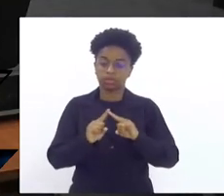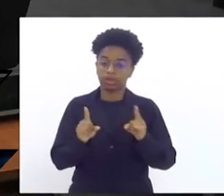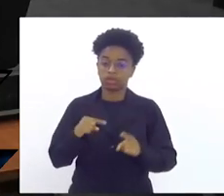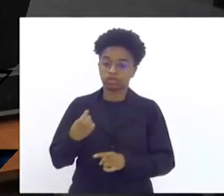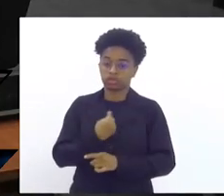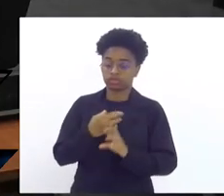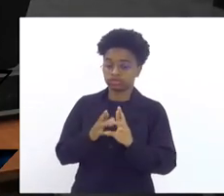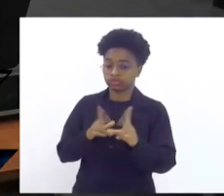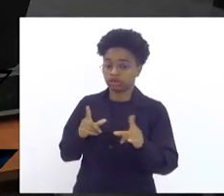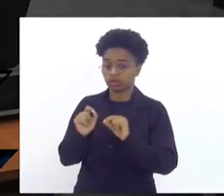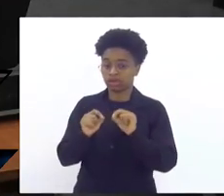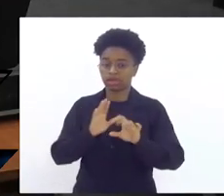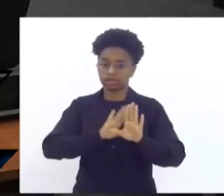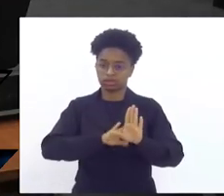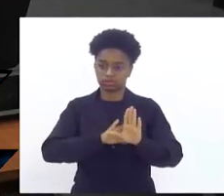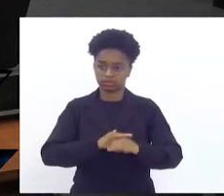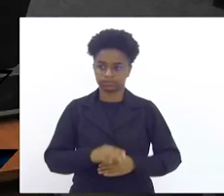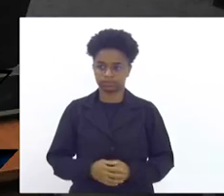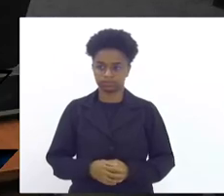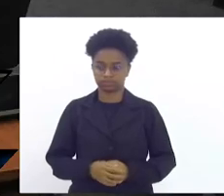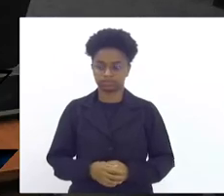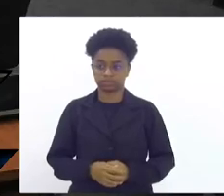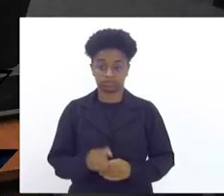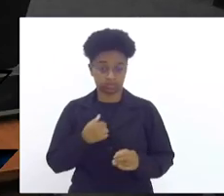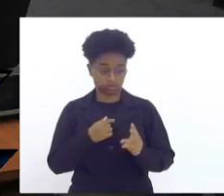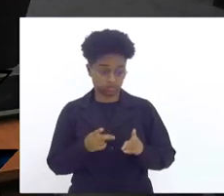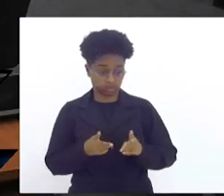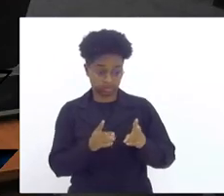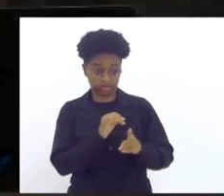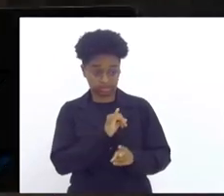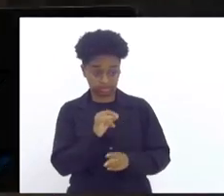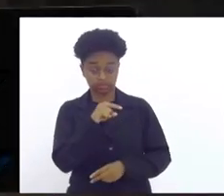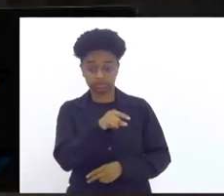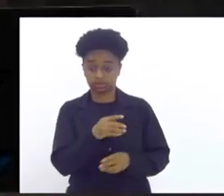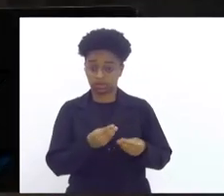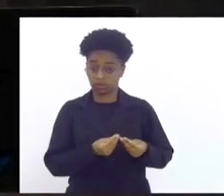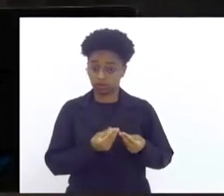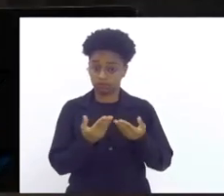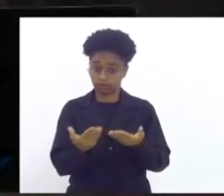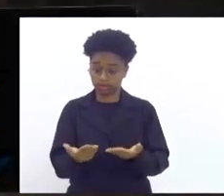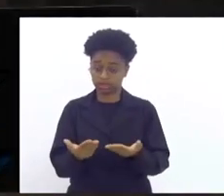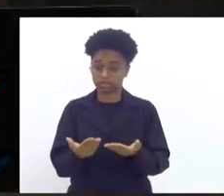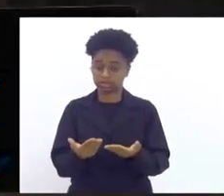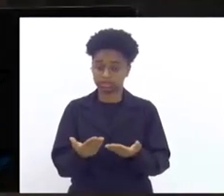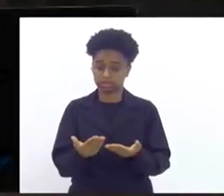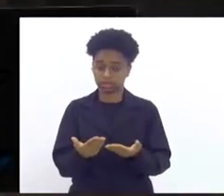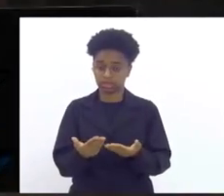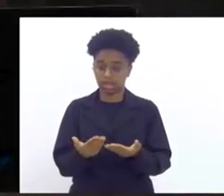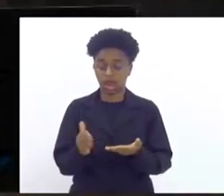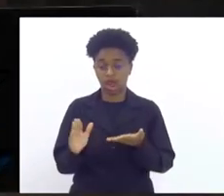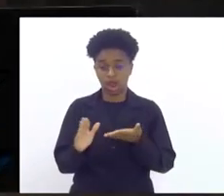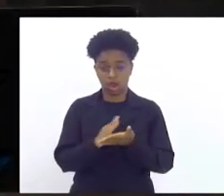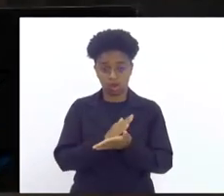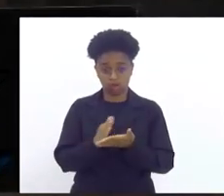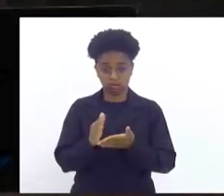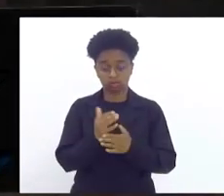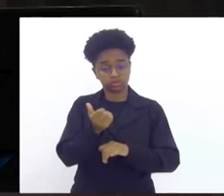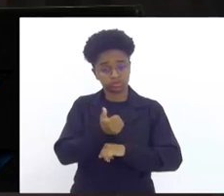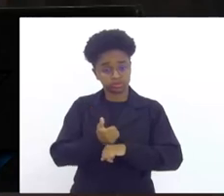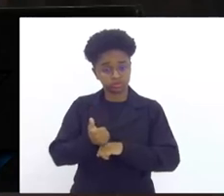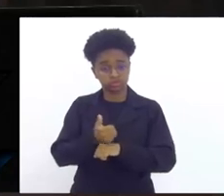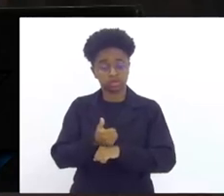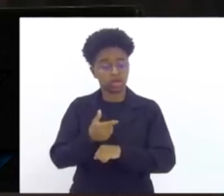diferença é uma diferença ideológica Presidente se vossa excelência oferecer uma meia dúzia de carguinhos eu não